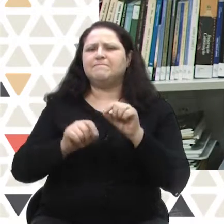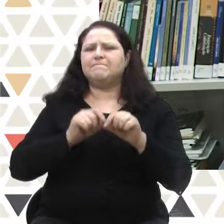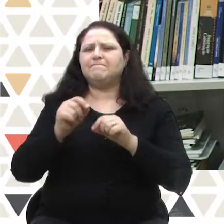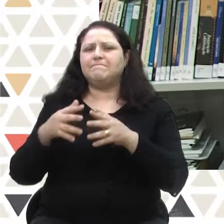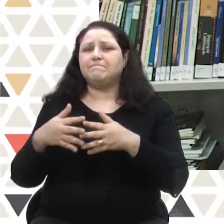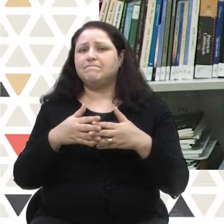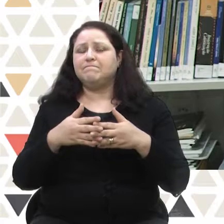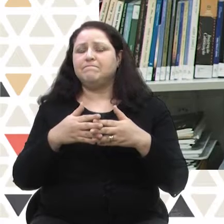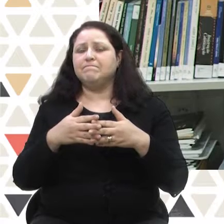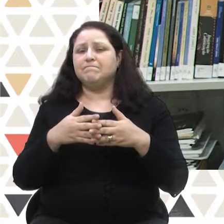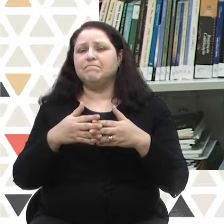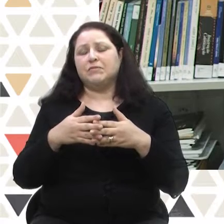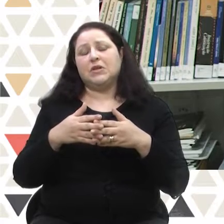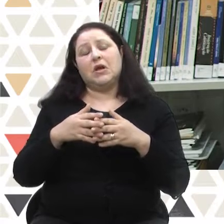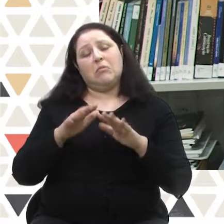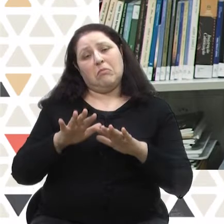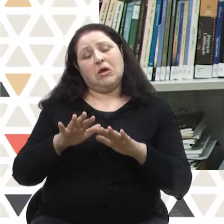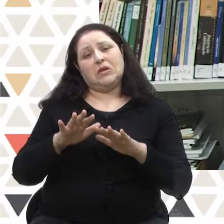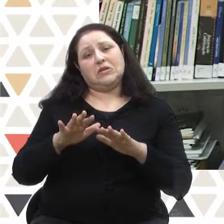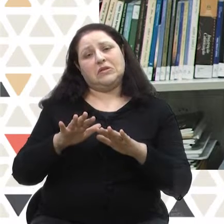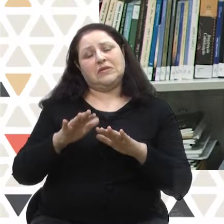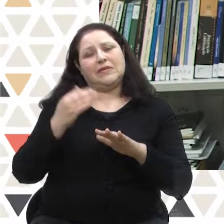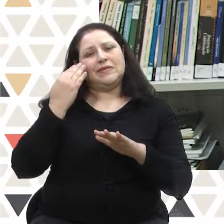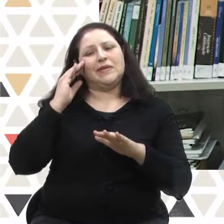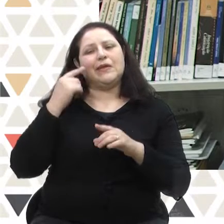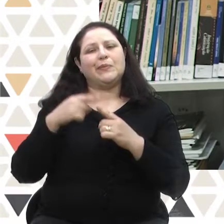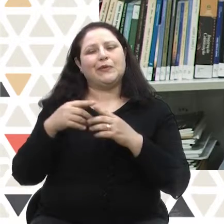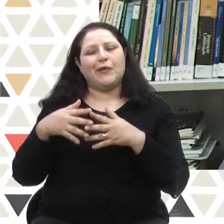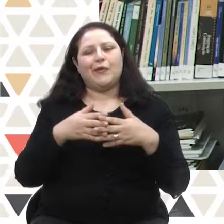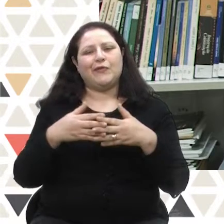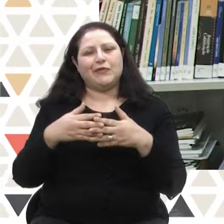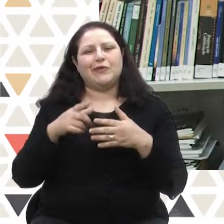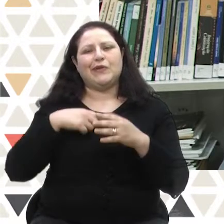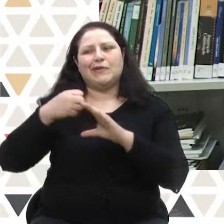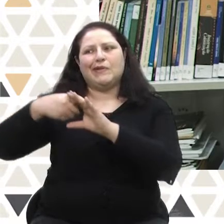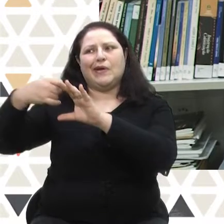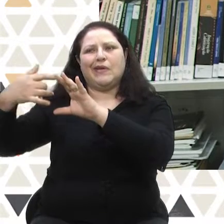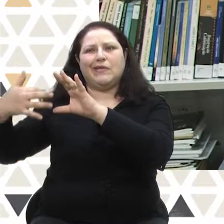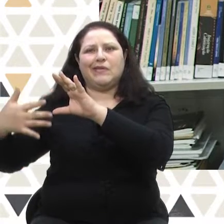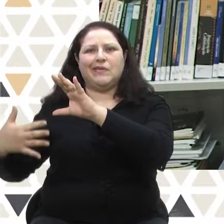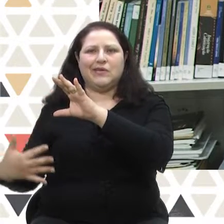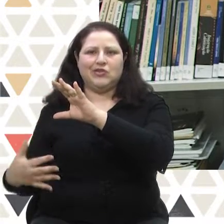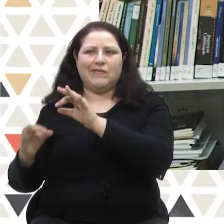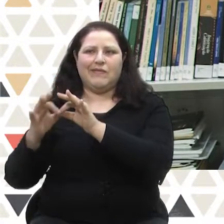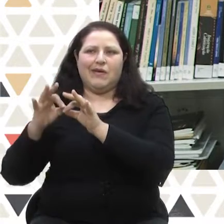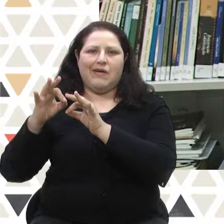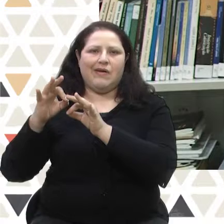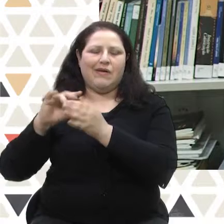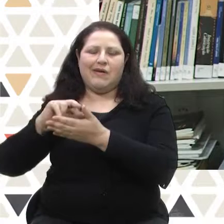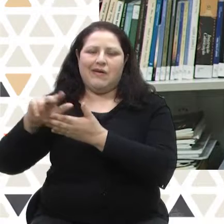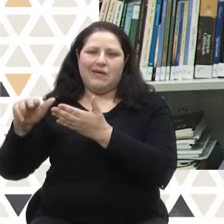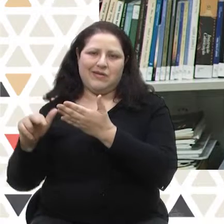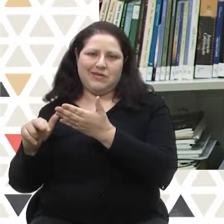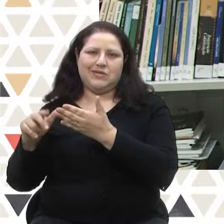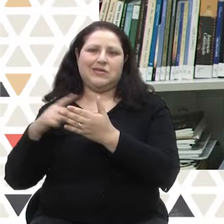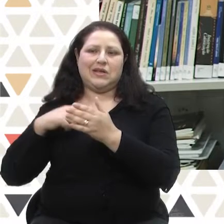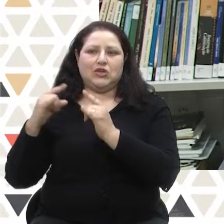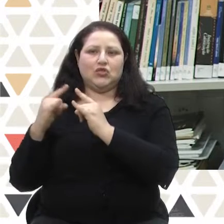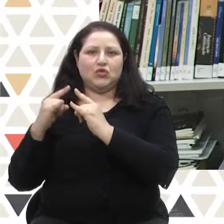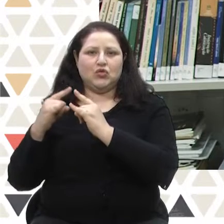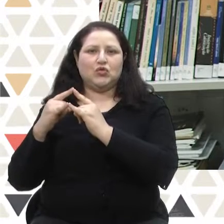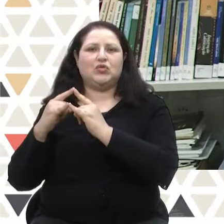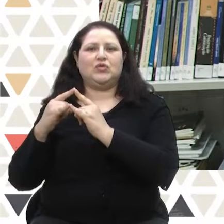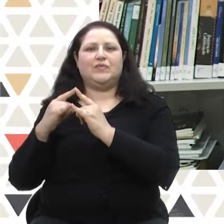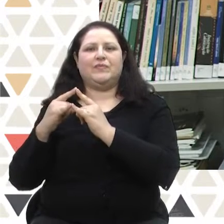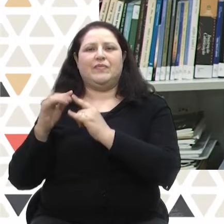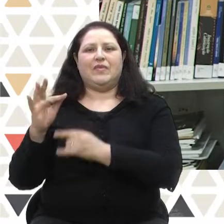talvez a confusão seja compreensível porque ela tem várias características. O Instituto da